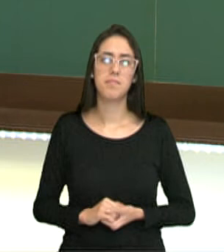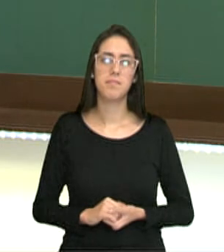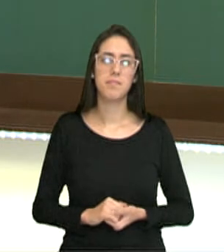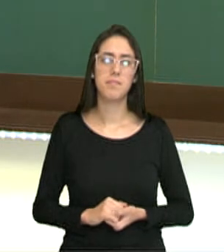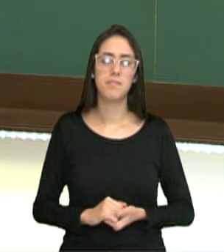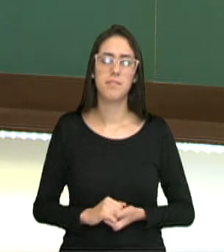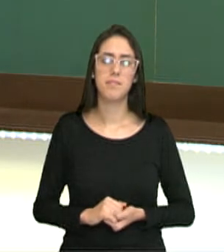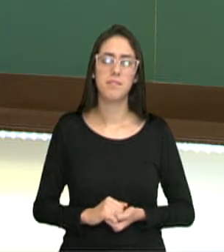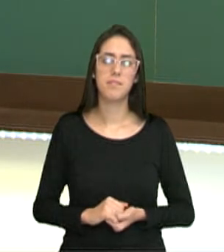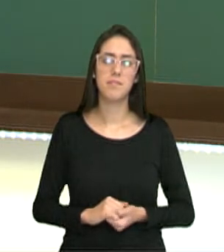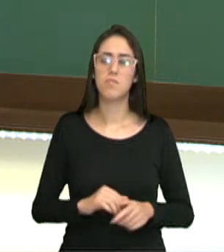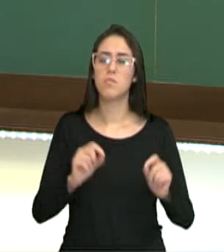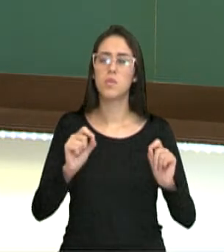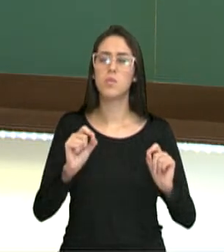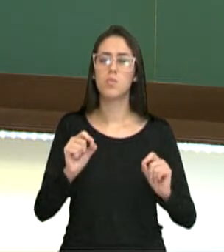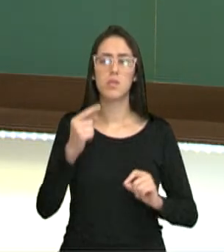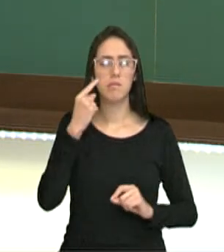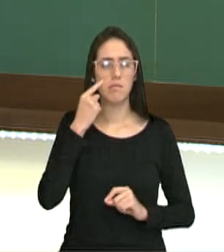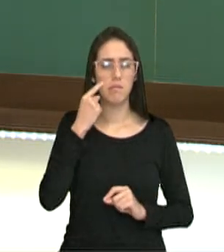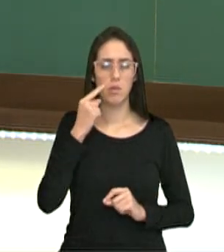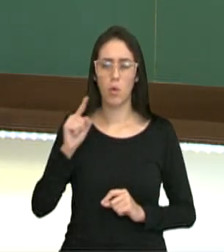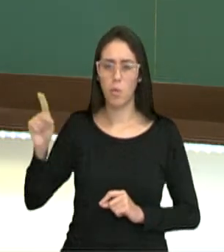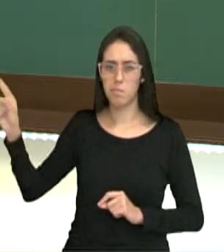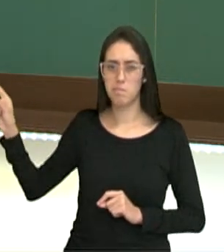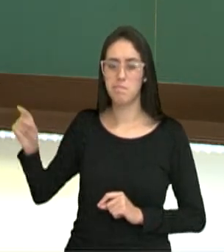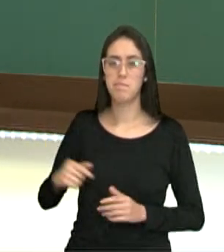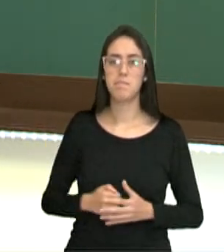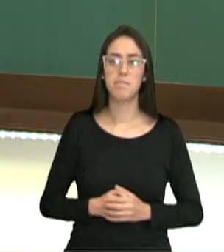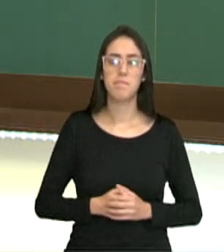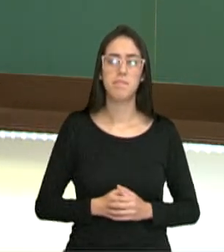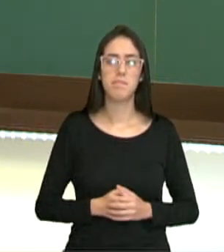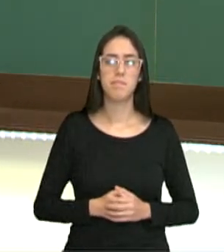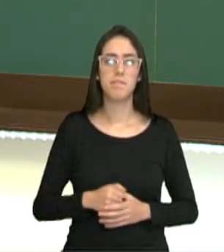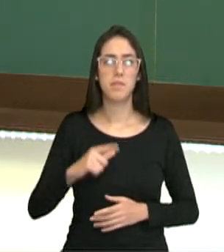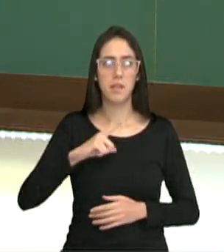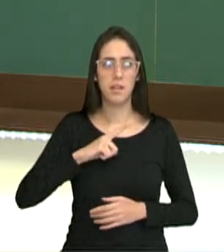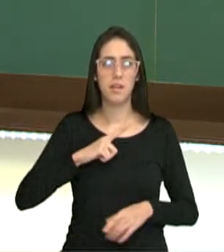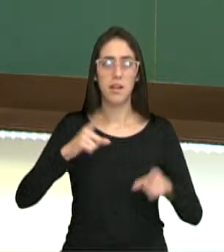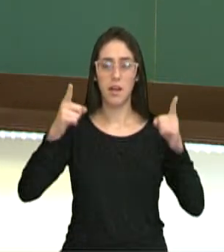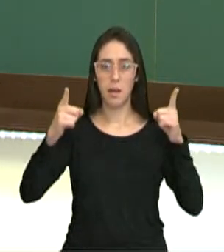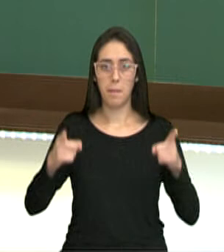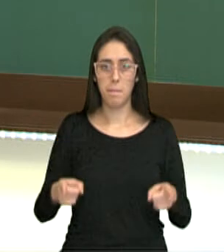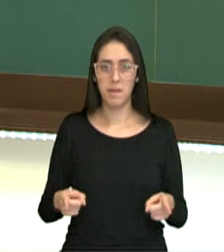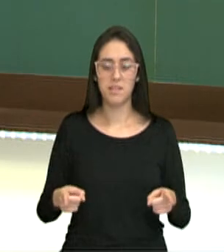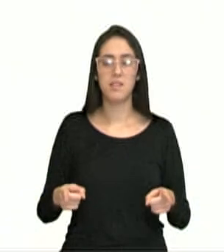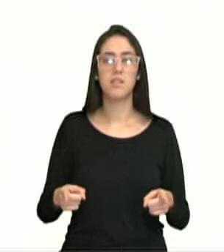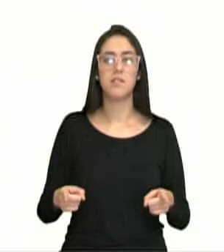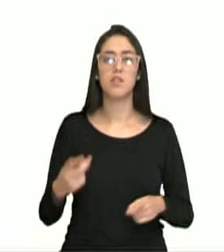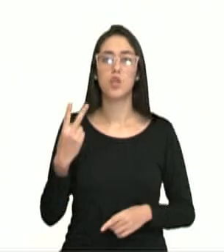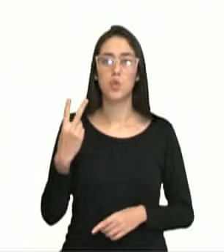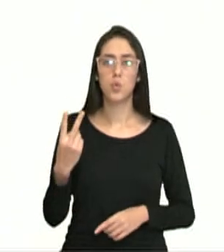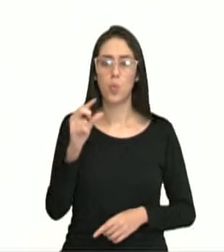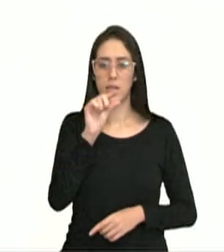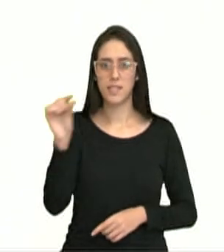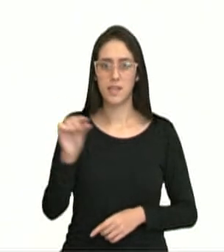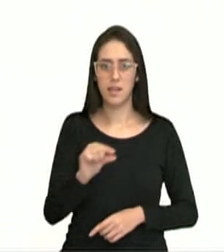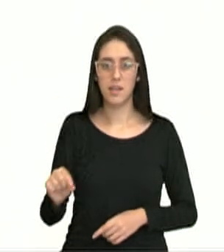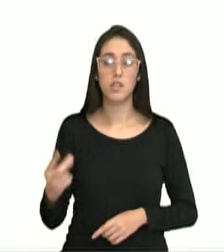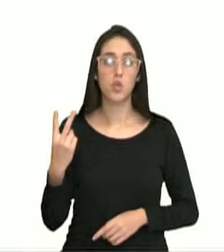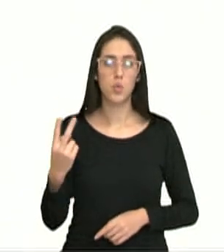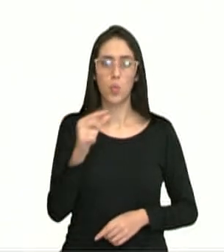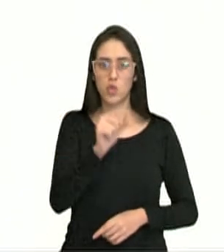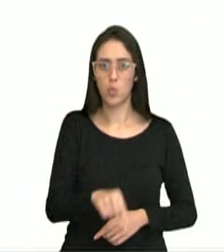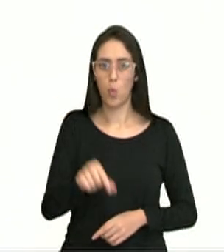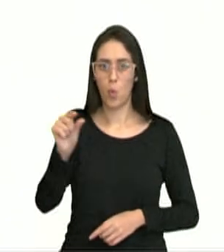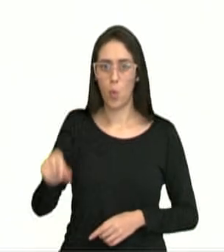tenho que verificar, né? Comprovar que nós montamos uma matriz genérica de 2 linhas e 2 colunas e